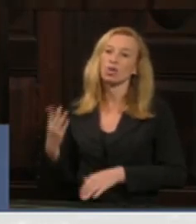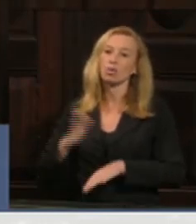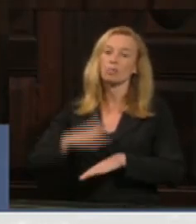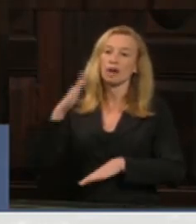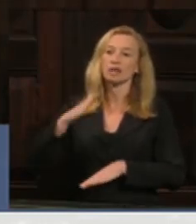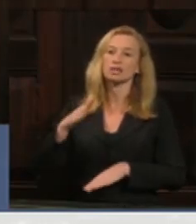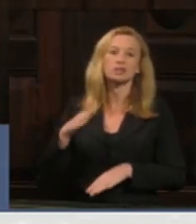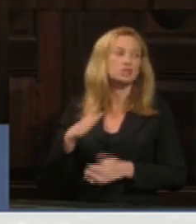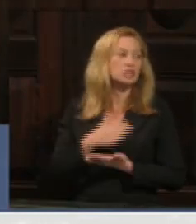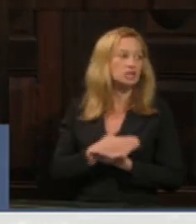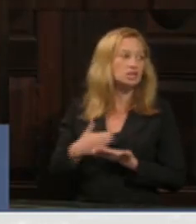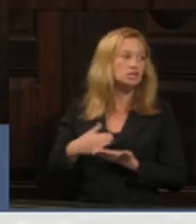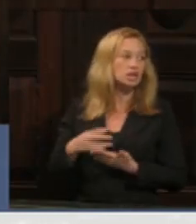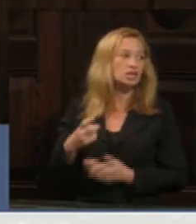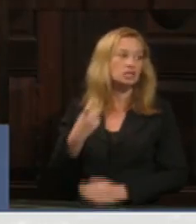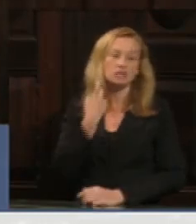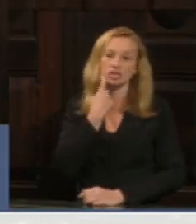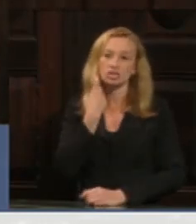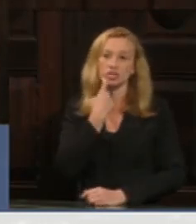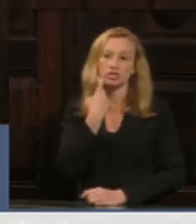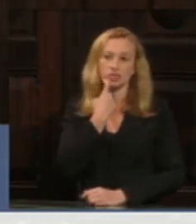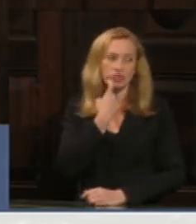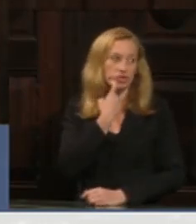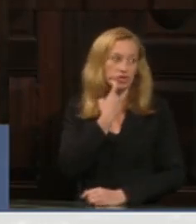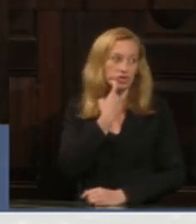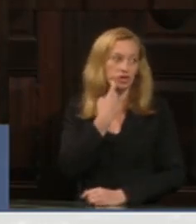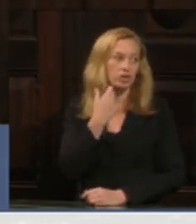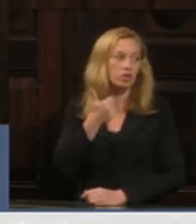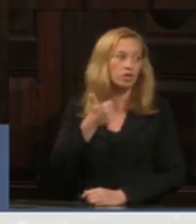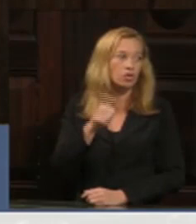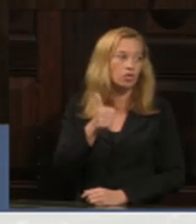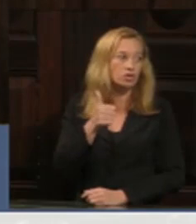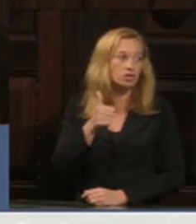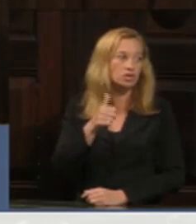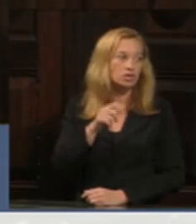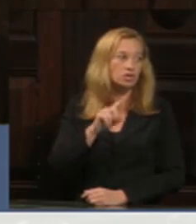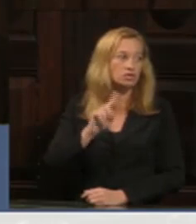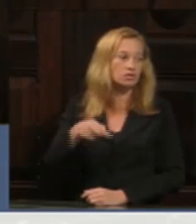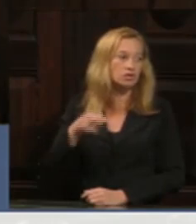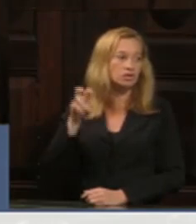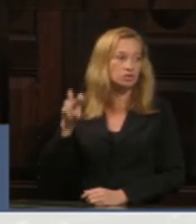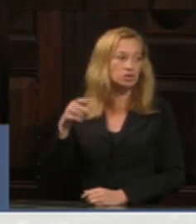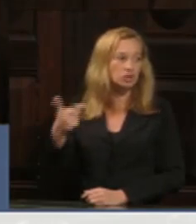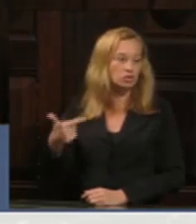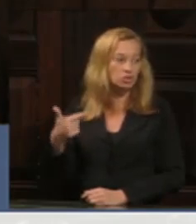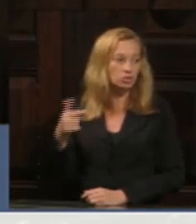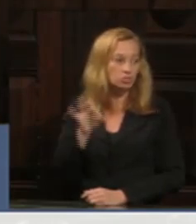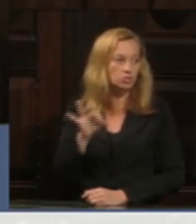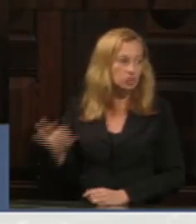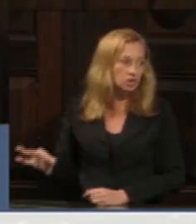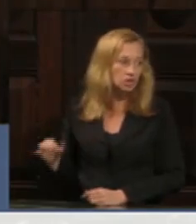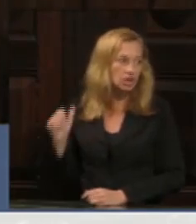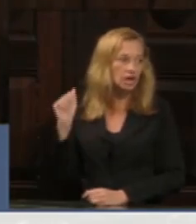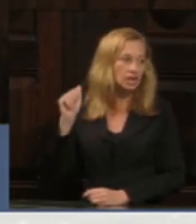de sexta-feira, vai ser reajustada a energia em 11,52%. A Enel em